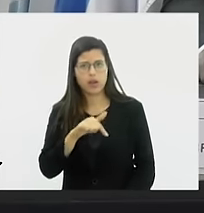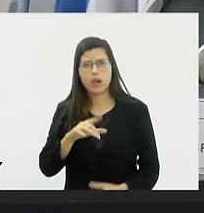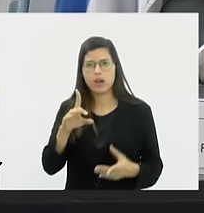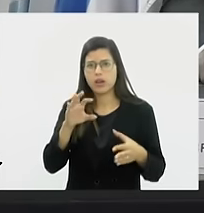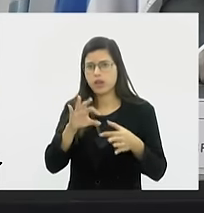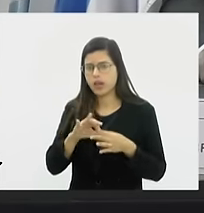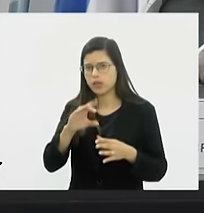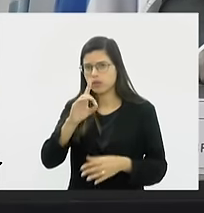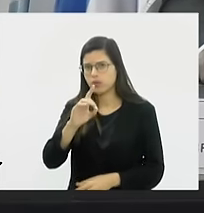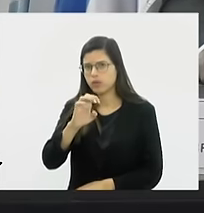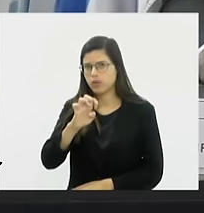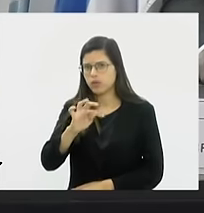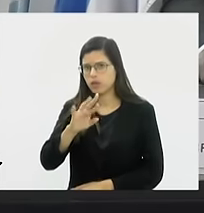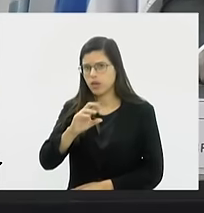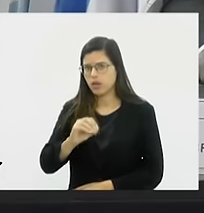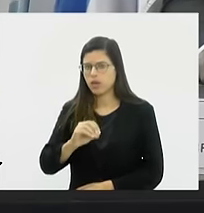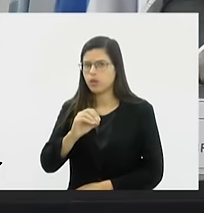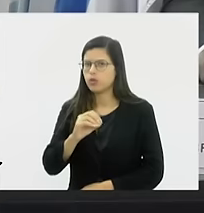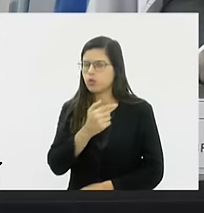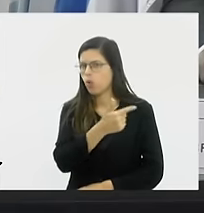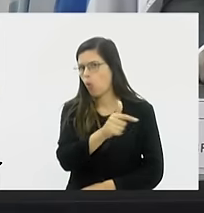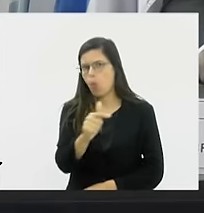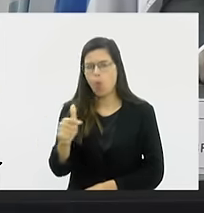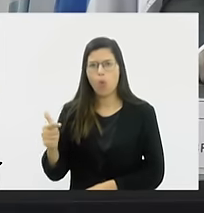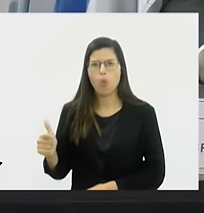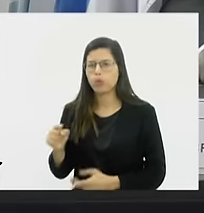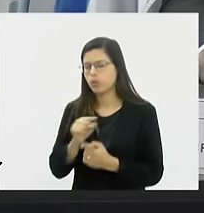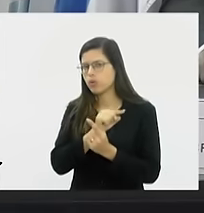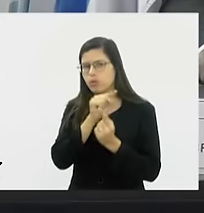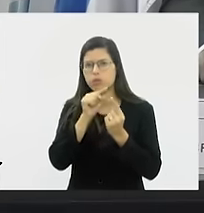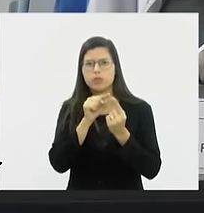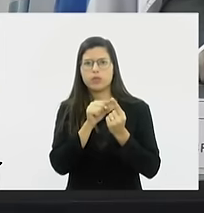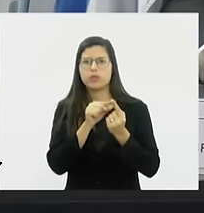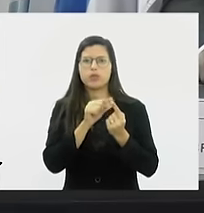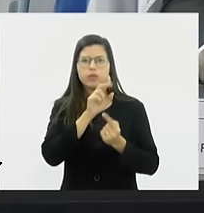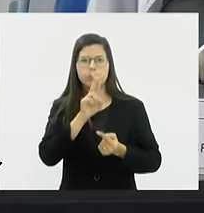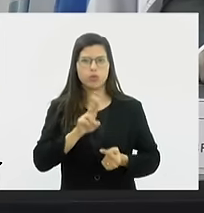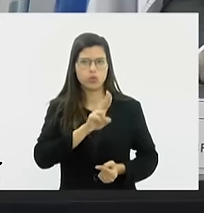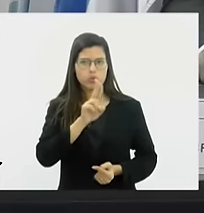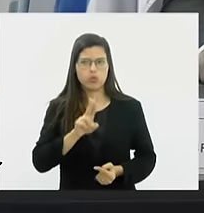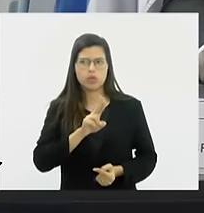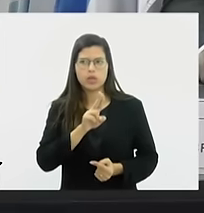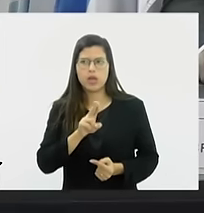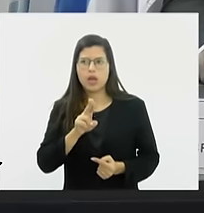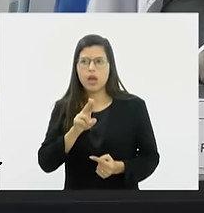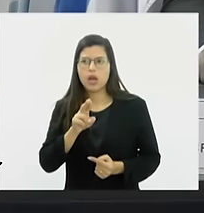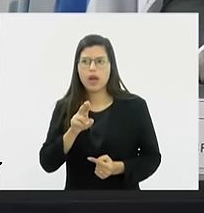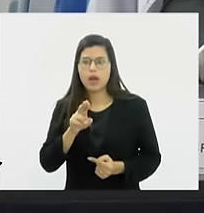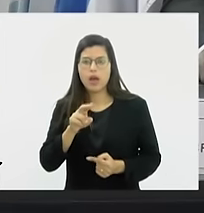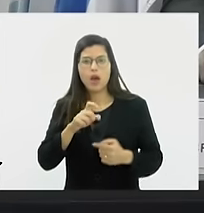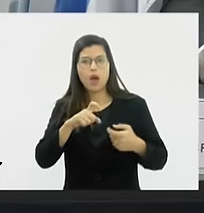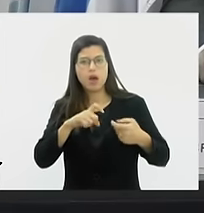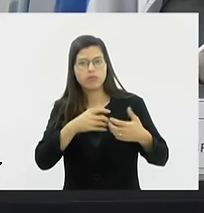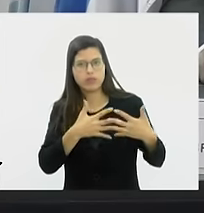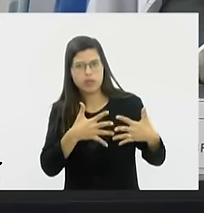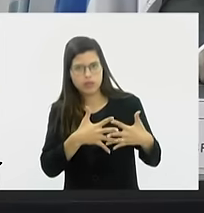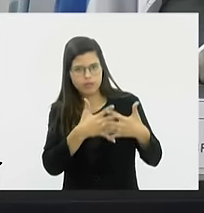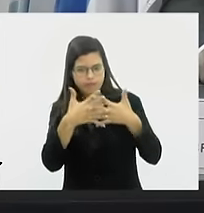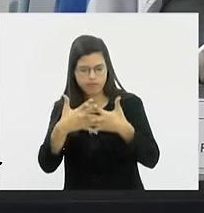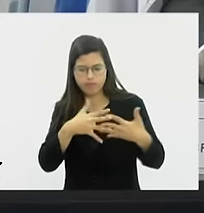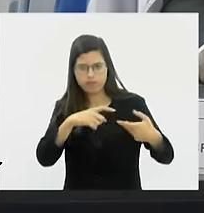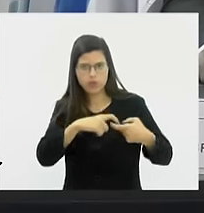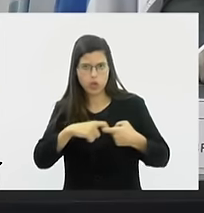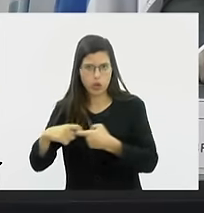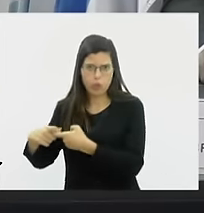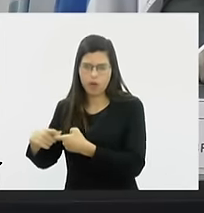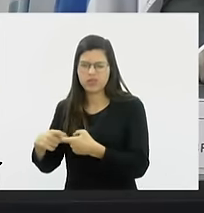ou qualquer outro órgão com a finalidade de utilização desse serviço de reboque, que é o que a gente tem visto